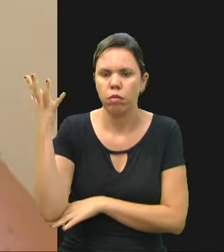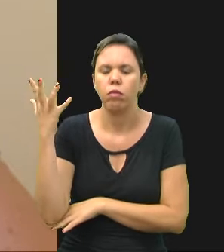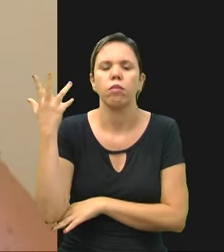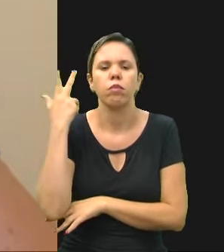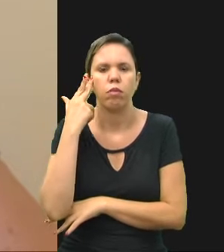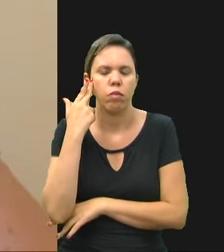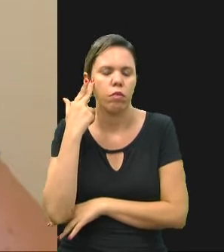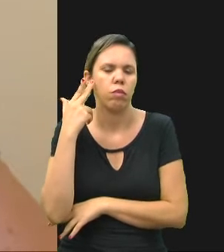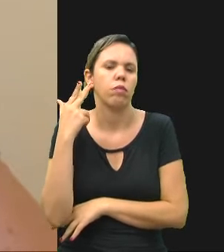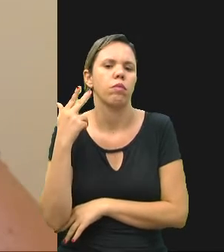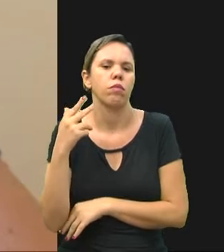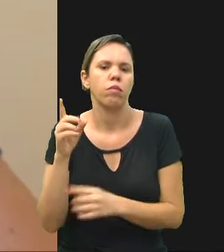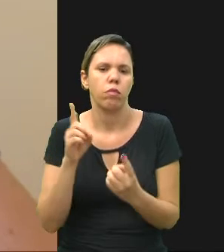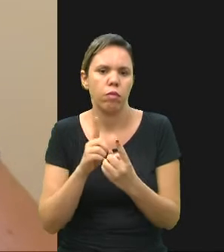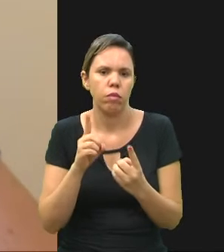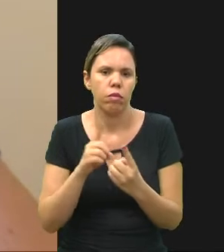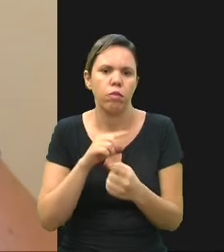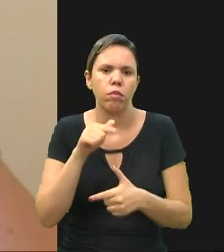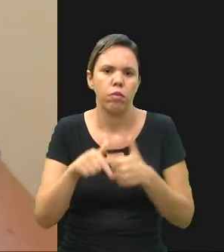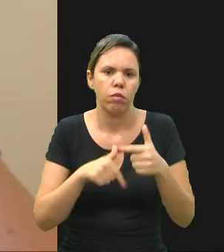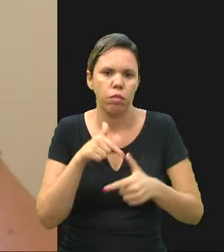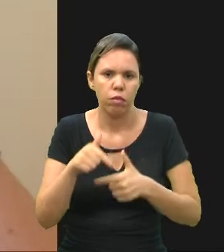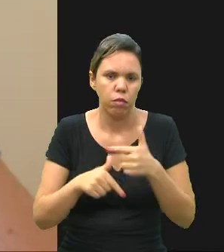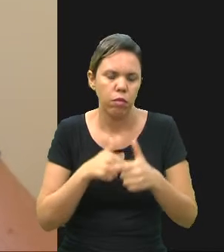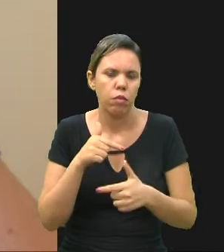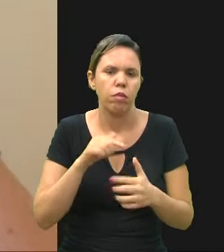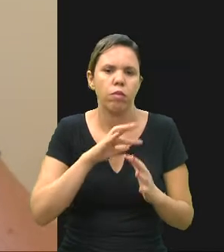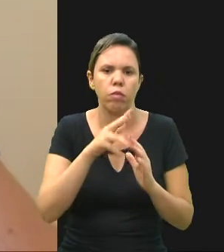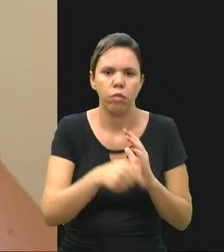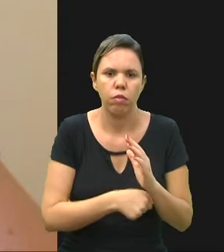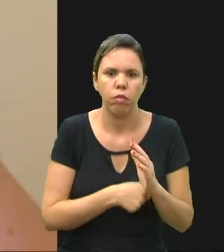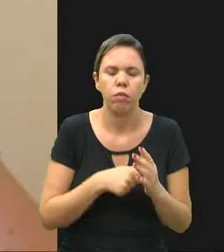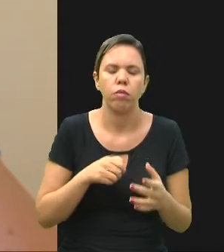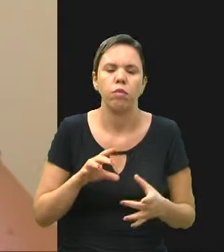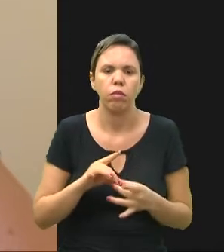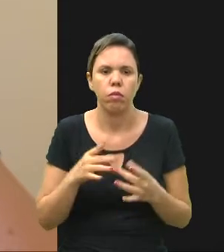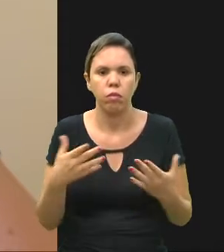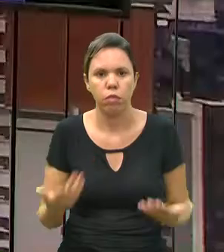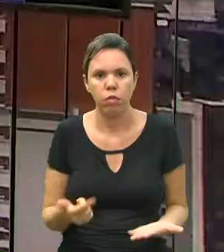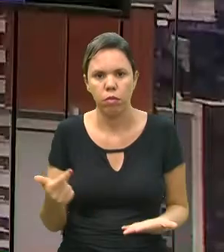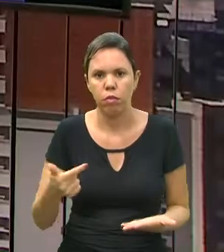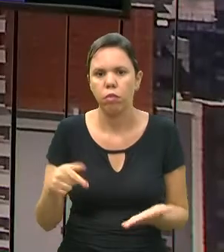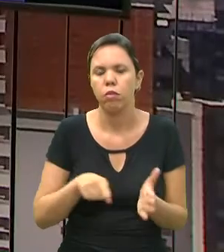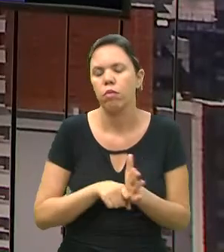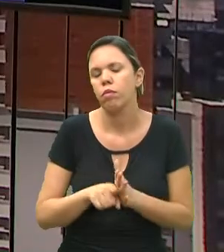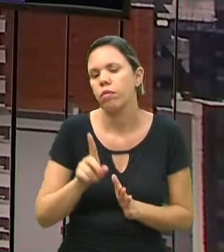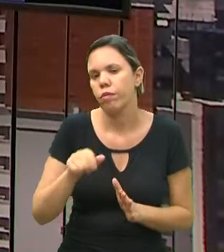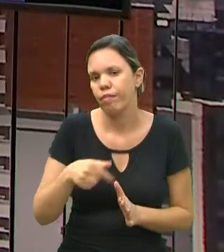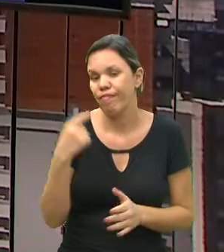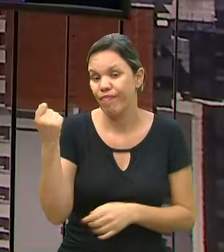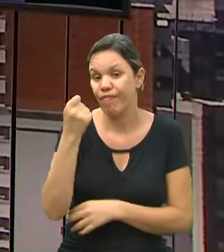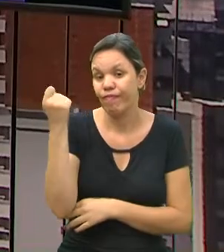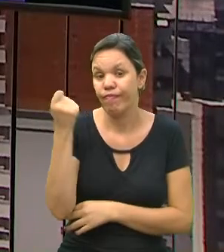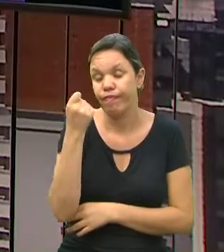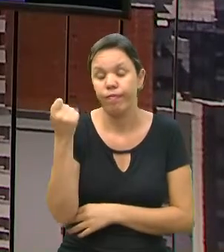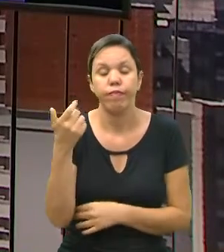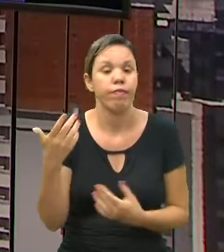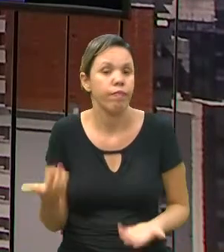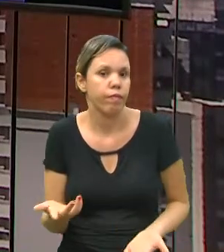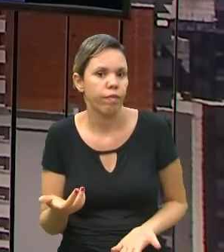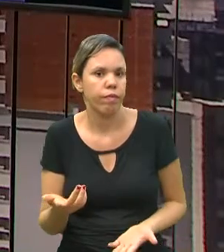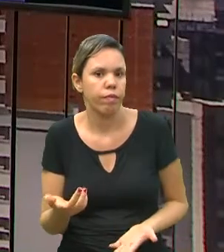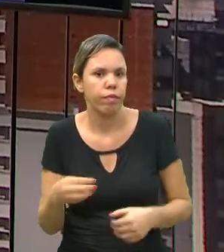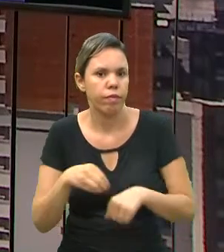ambientes naturais, de serviços ecossistêmicos também associados. Uma segunda colocação é muito grave, né,